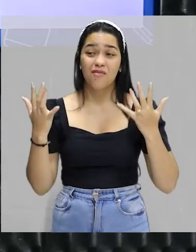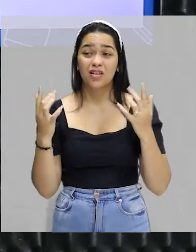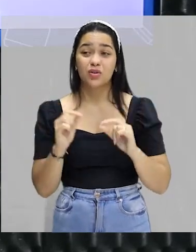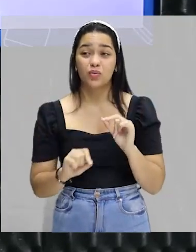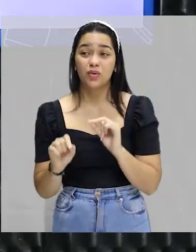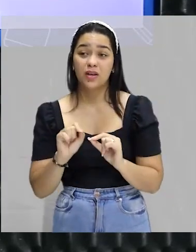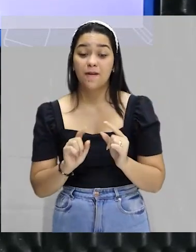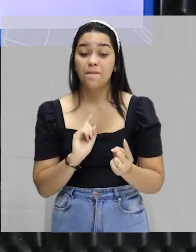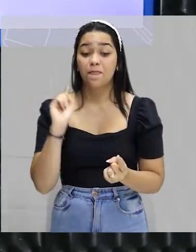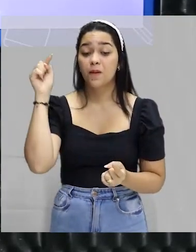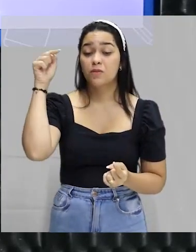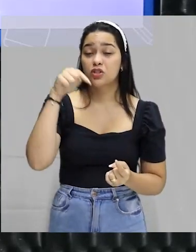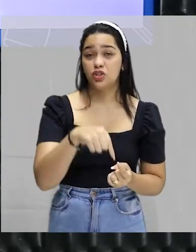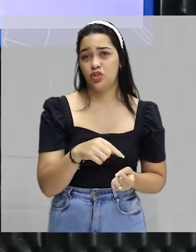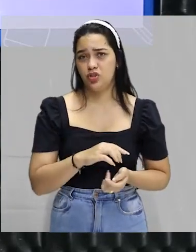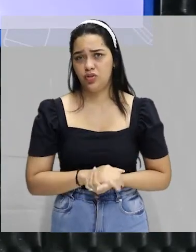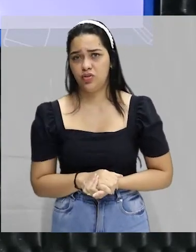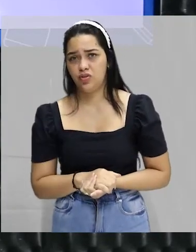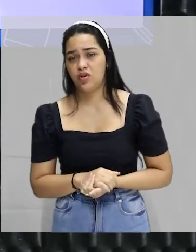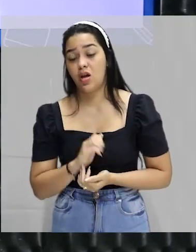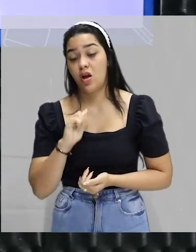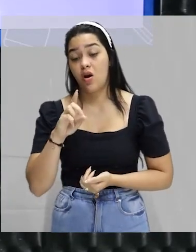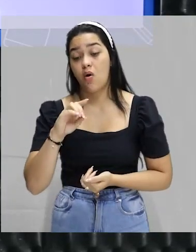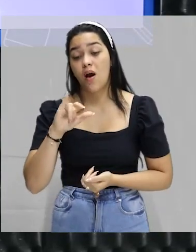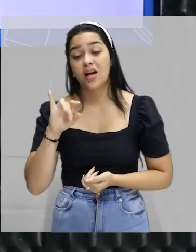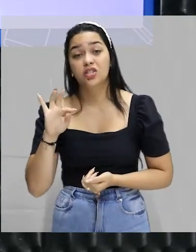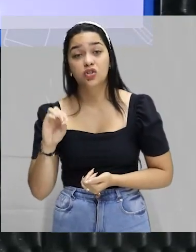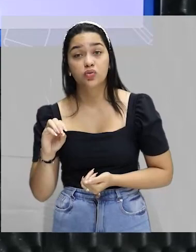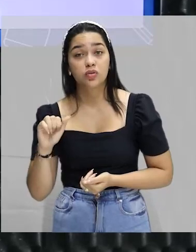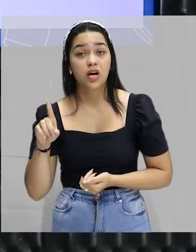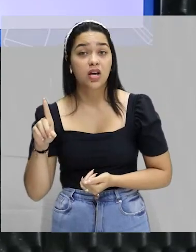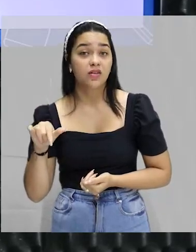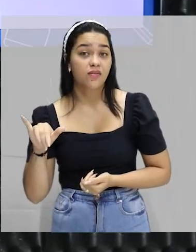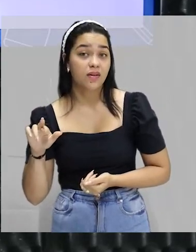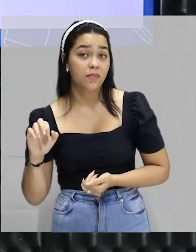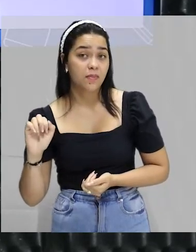uma finalidade. É um adjunto adverbial de